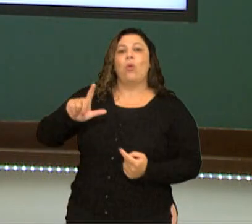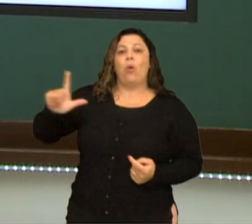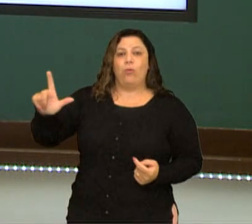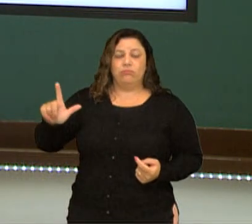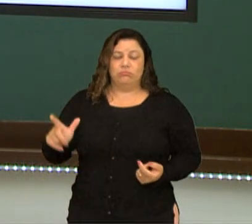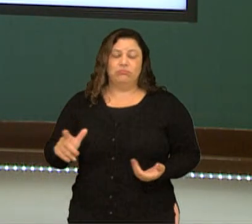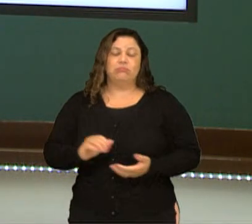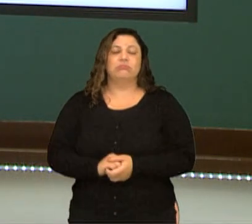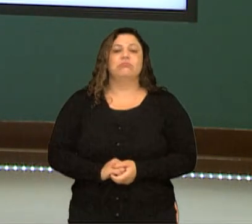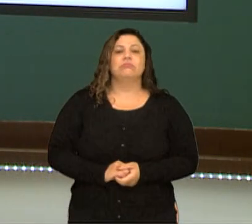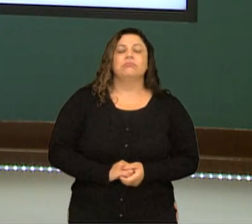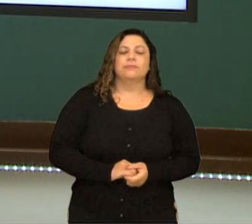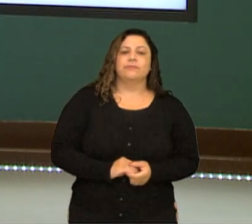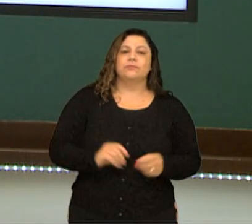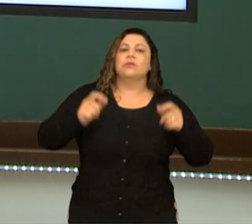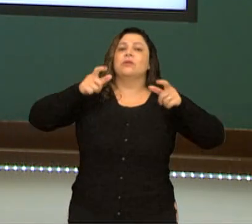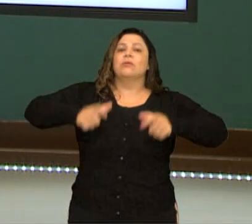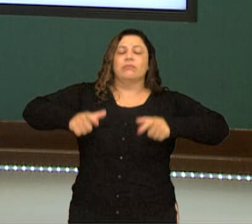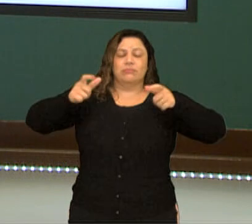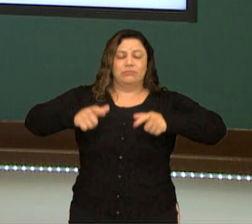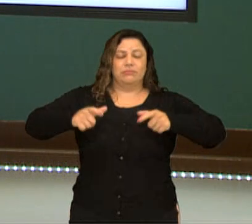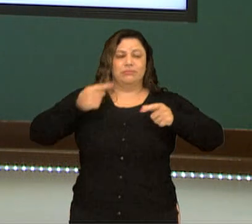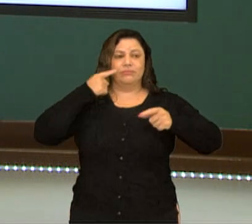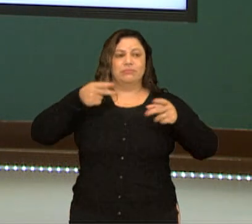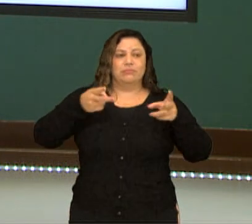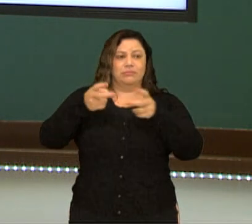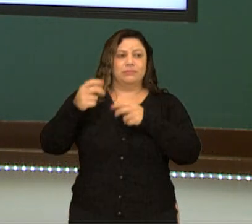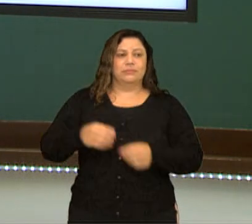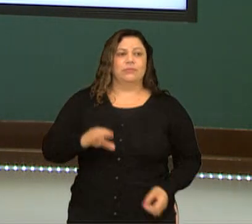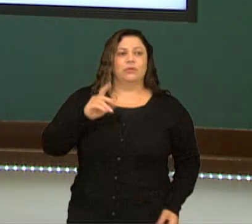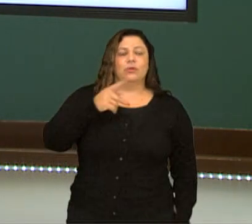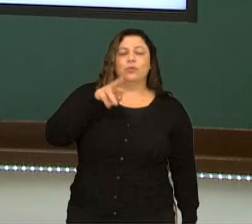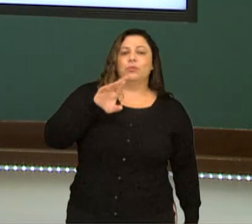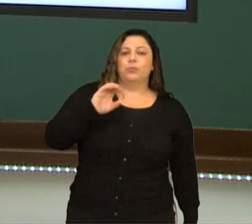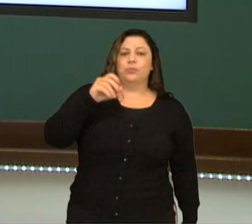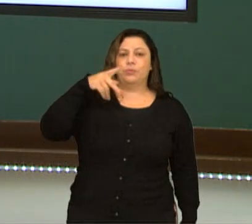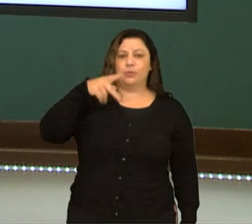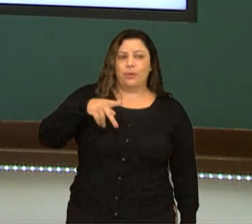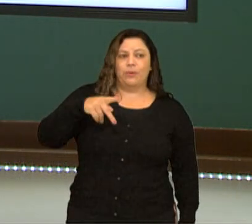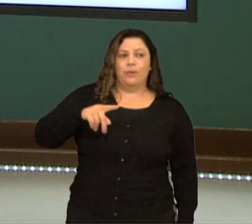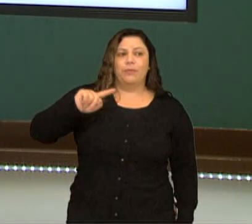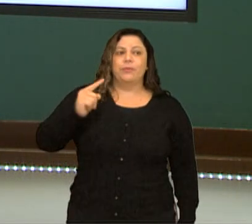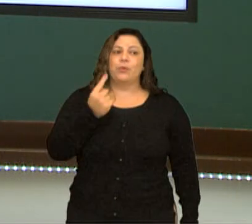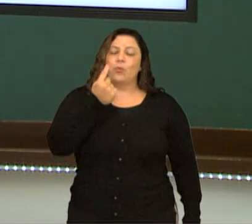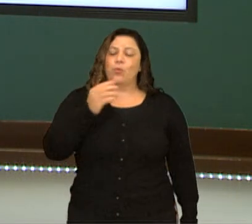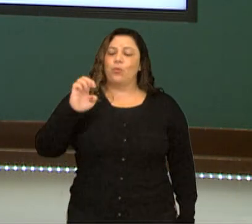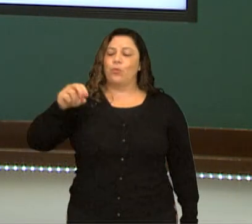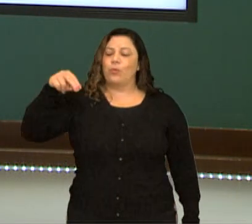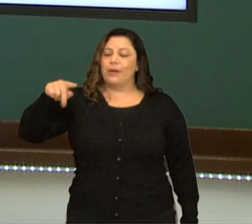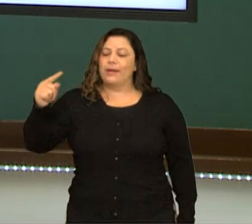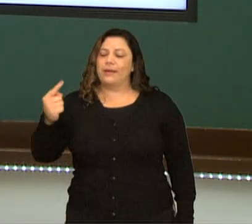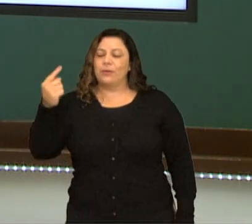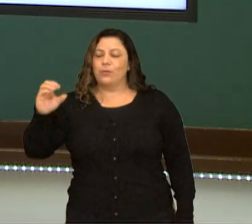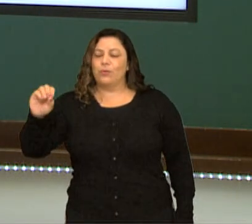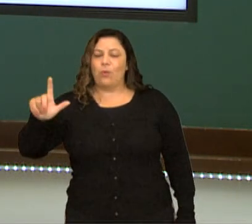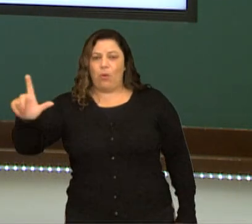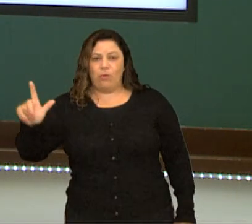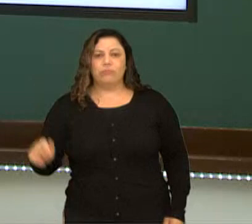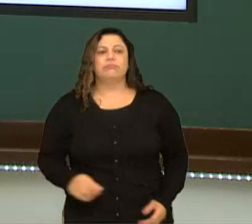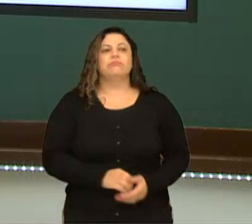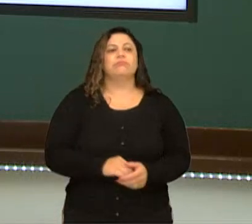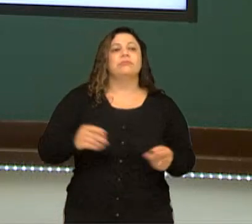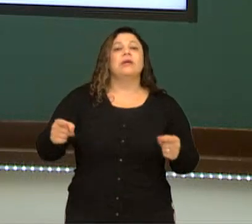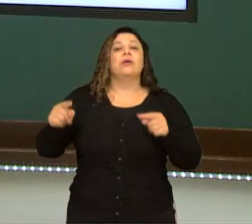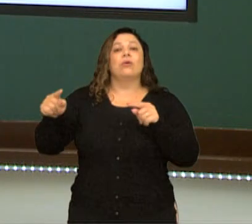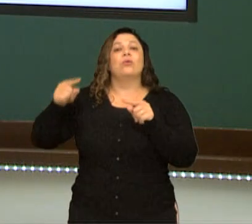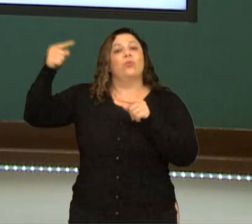a posição onde está o OH. Então, prop 1 em ol, esse aqui prop 1, porque a dupla ligação também